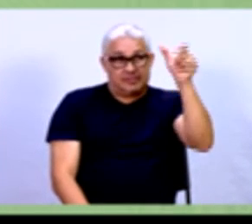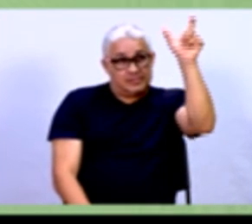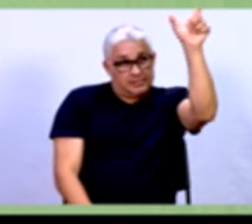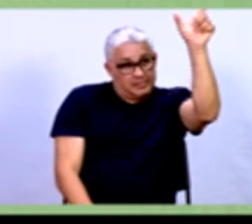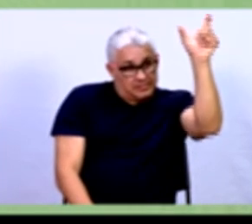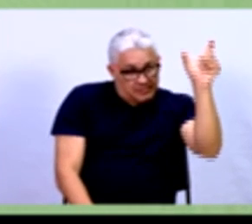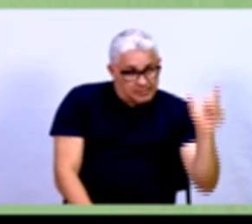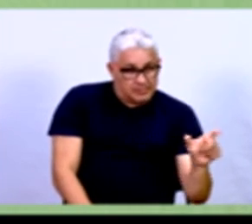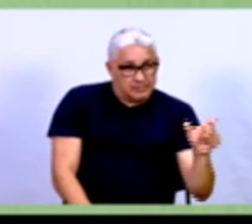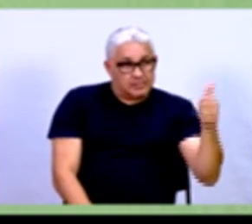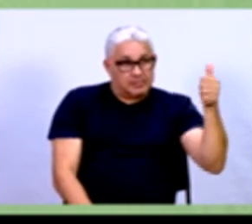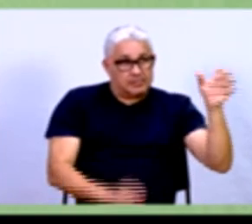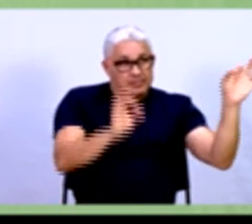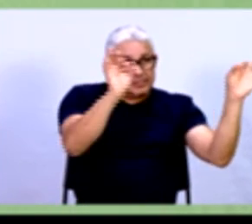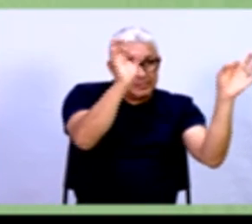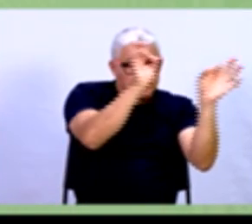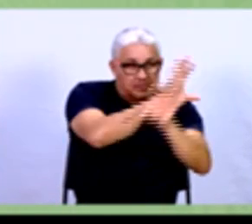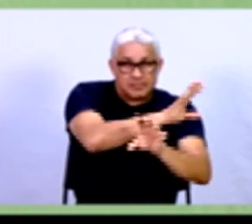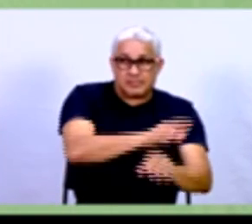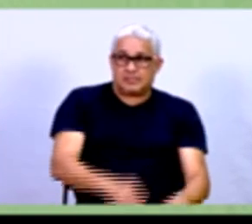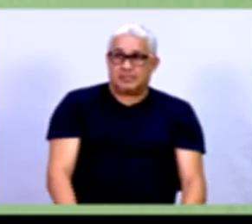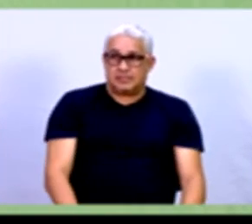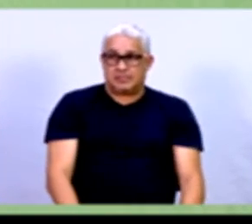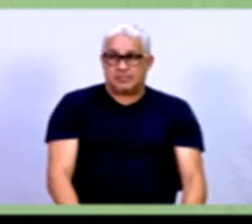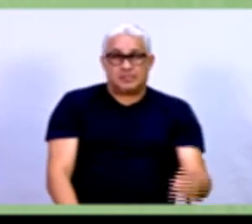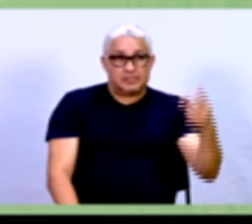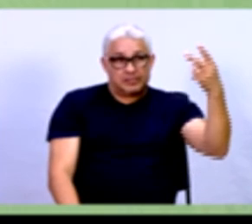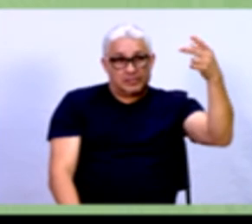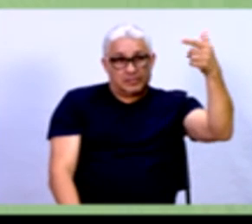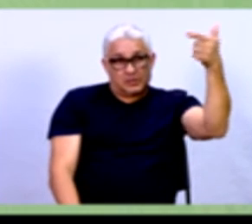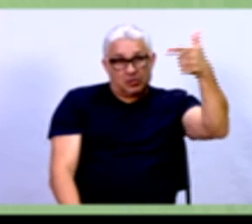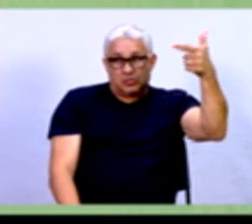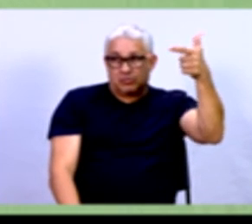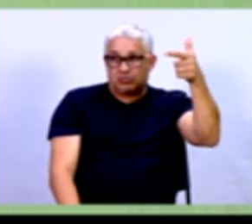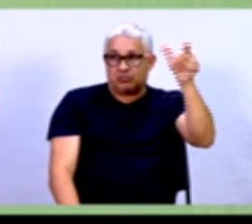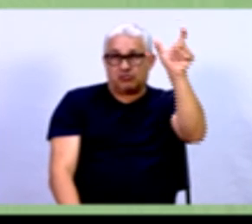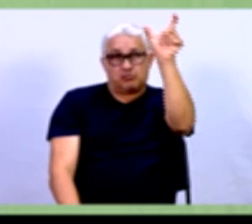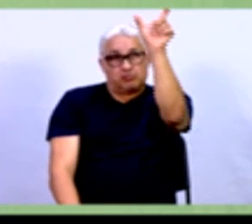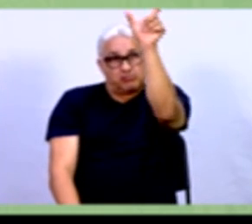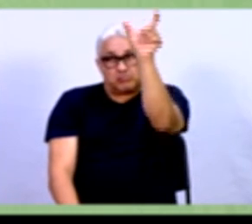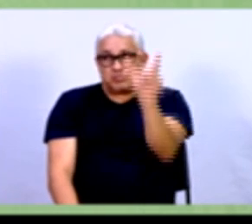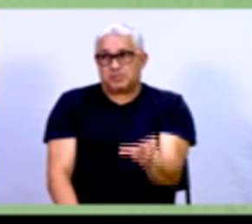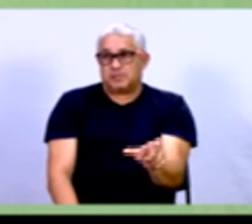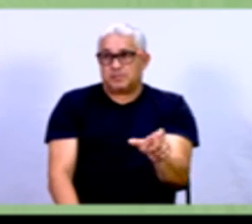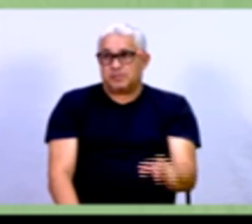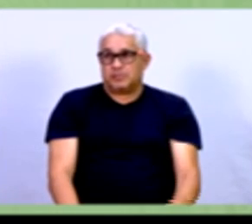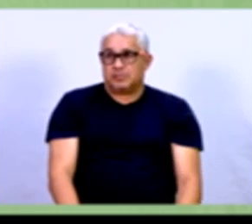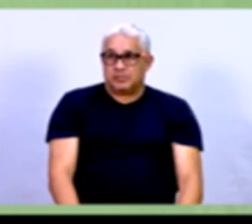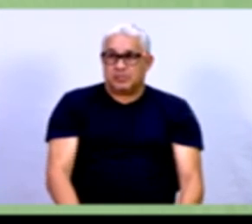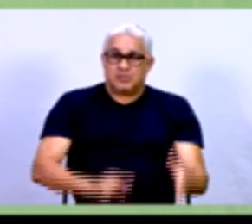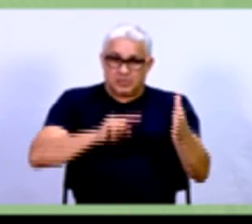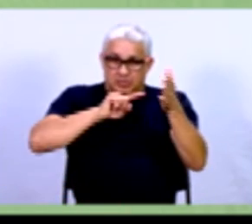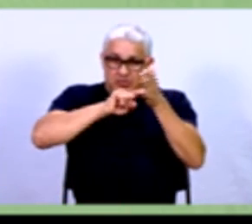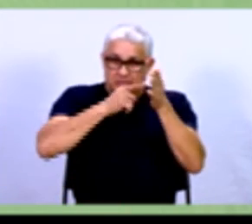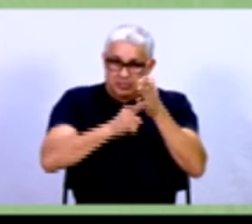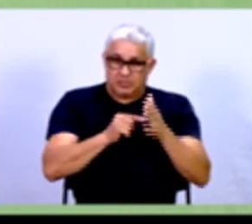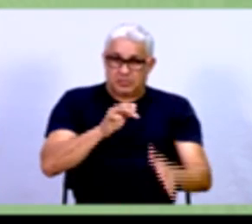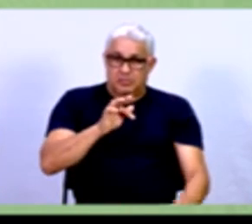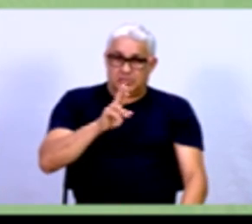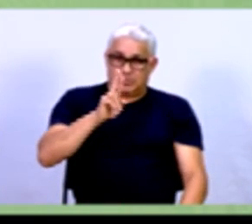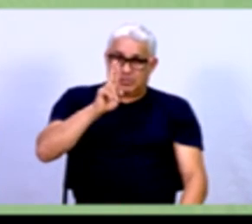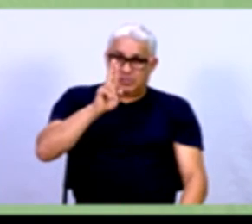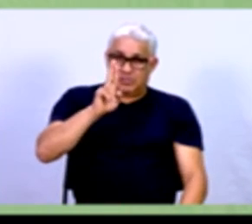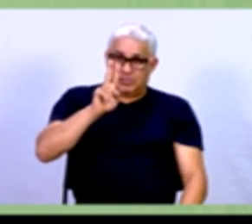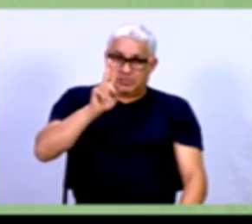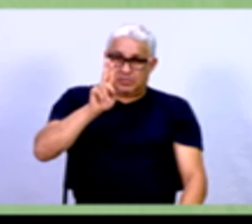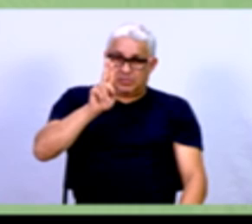tabela, tá? Agora, vamos para a segunda aba aqui da nossa tabela. Por mais que esteja respondido, eu quero fazer com vocês para